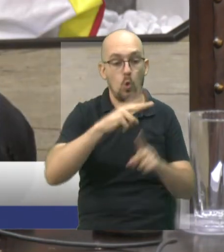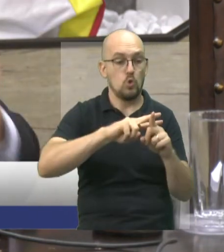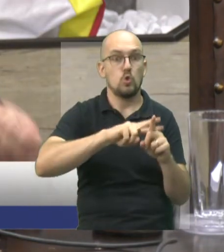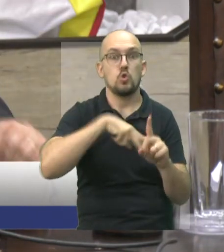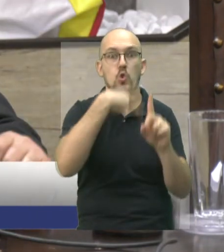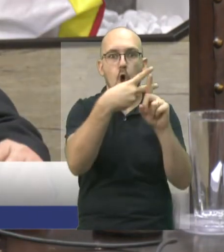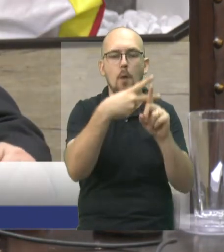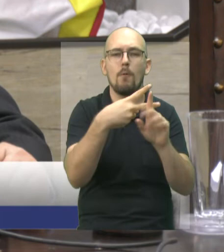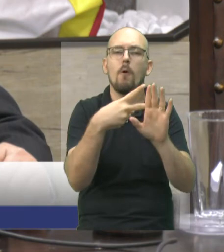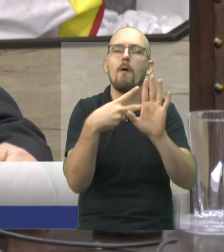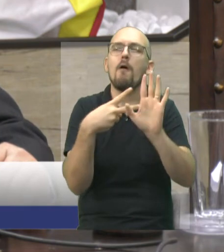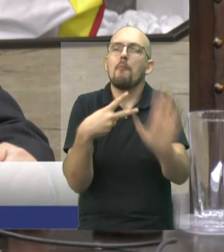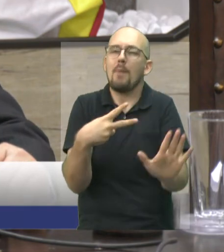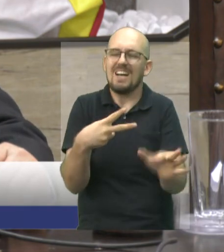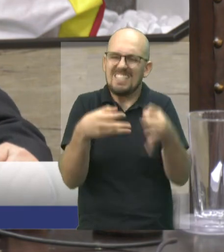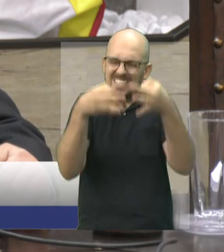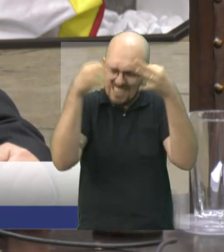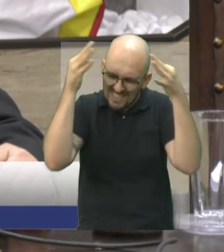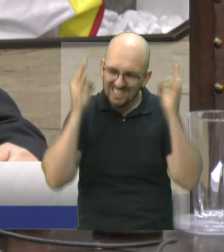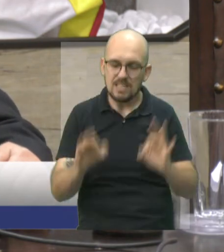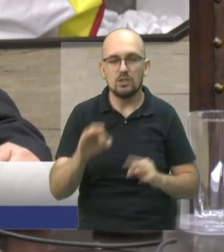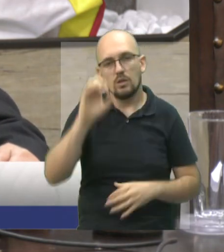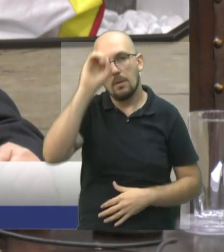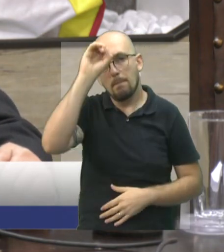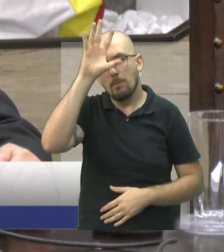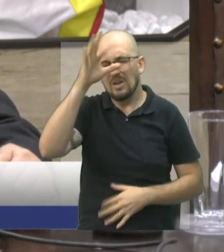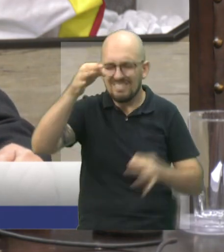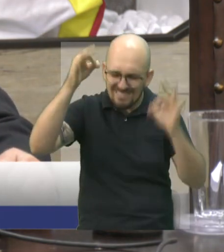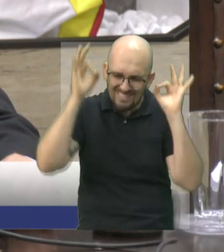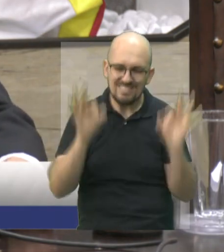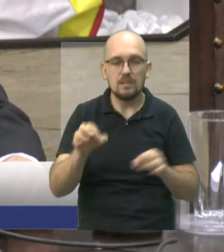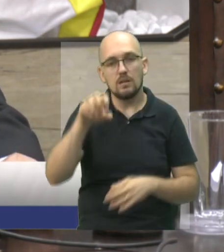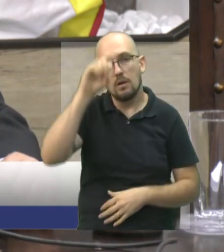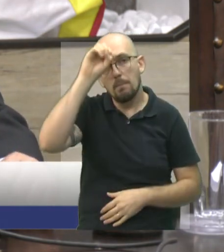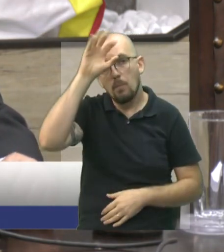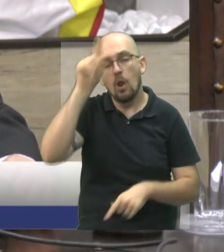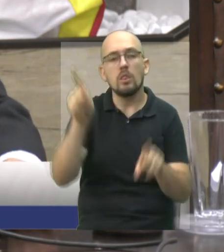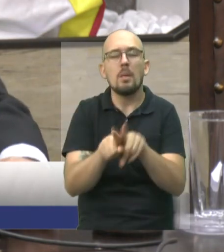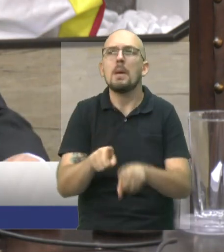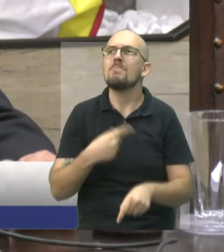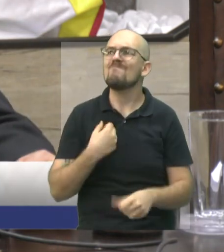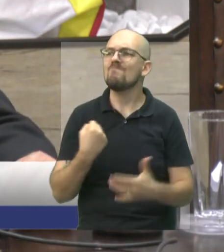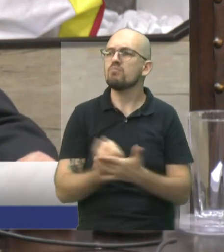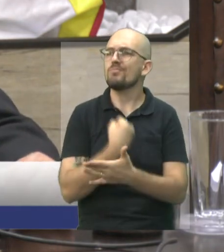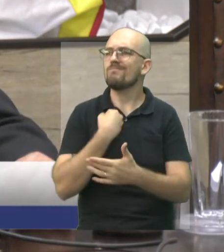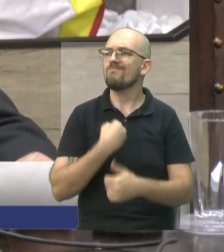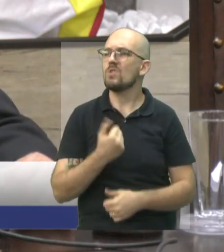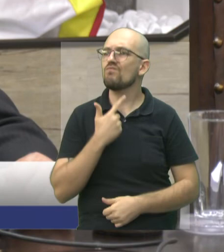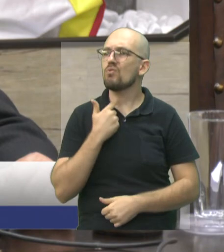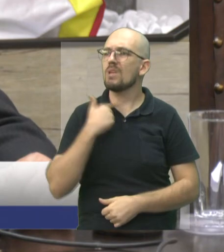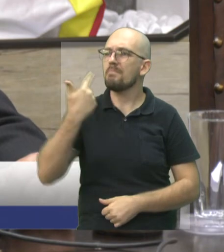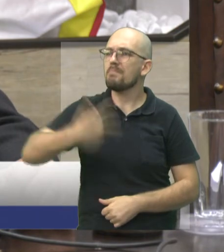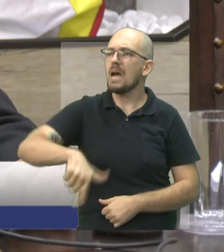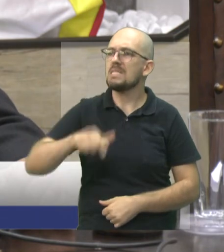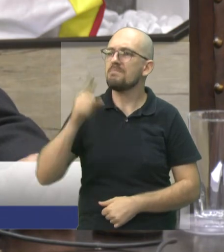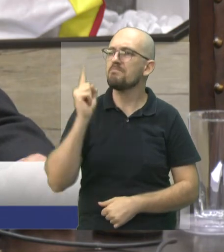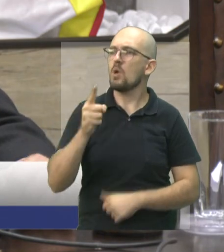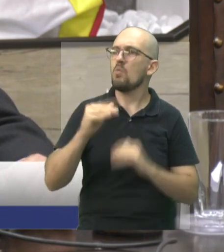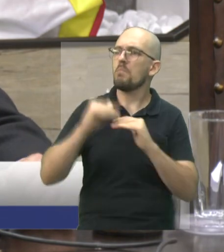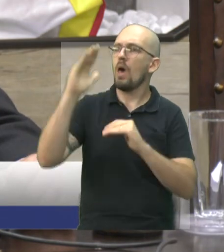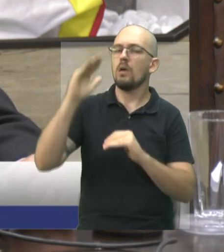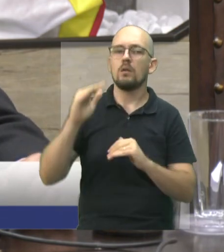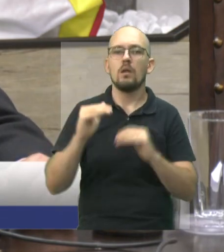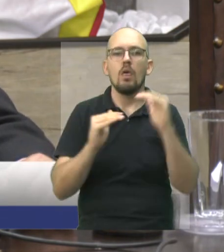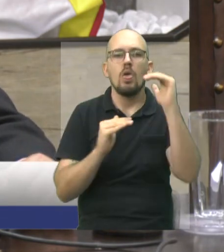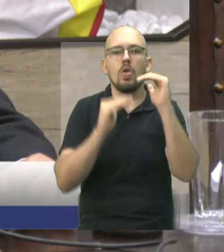com certeza, eu tenho certeza absoluta que ele passaria mais de 1.000 votos. Então,